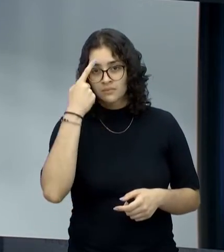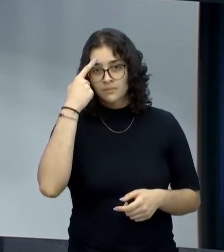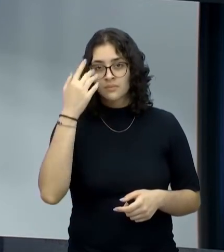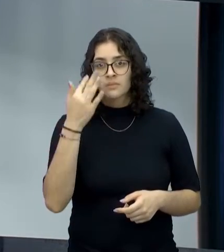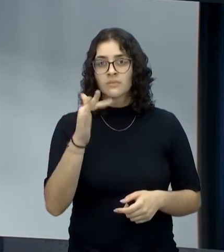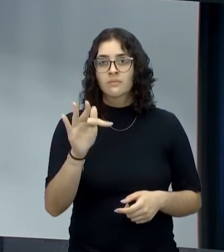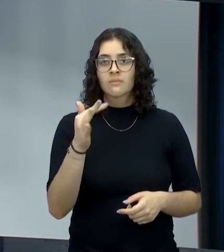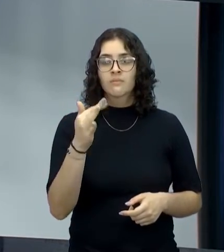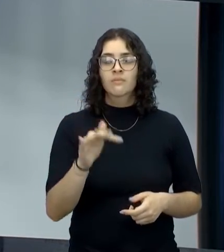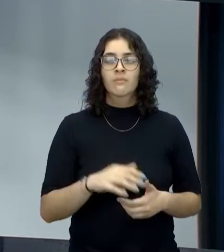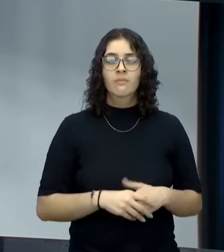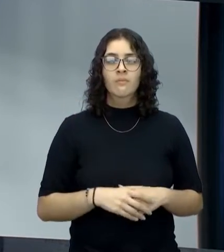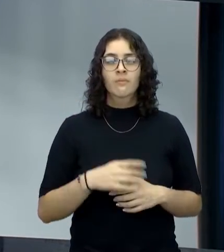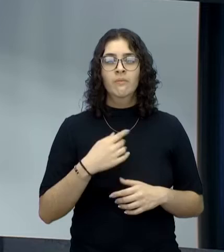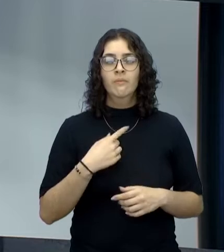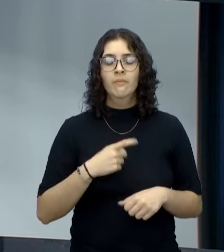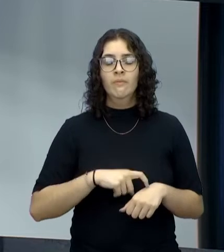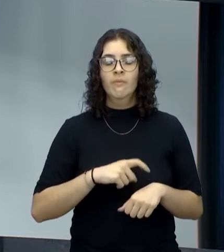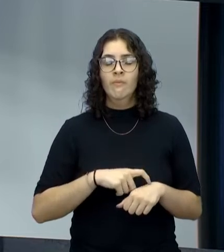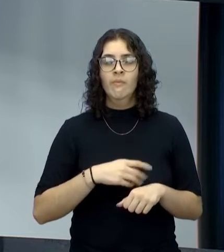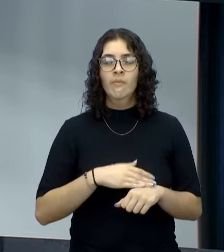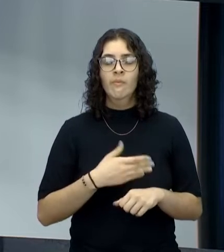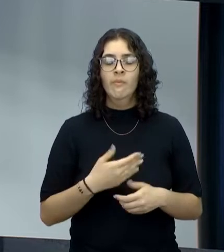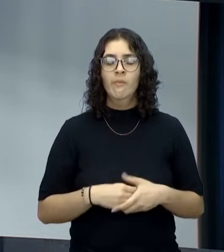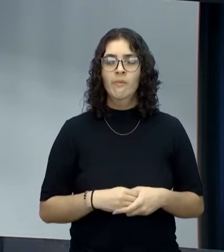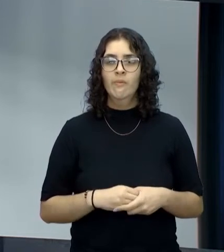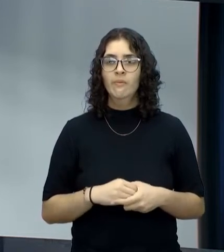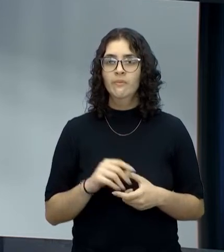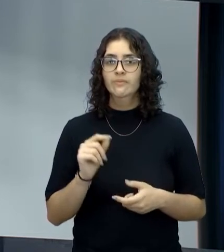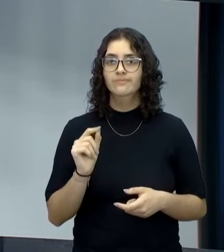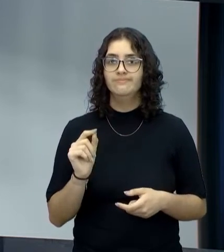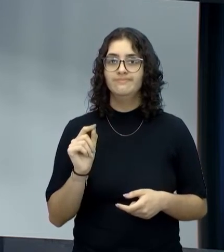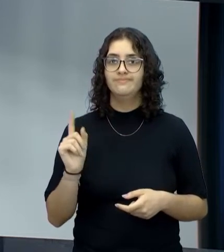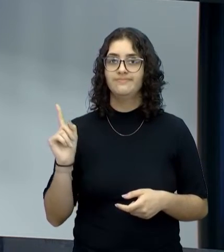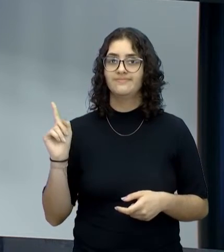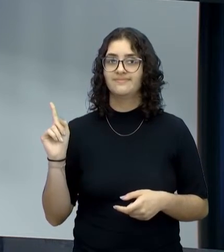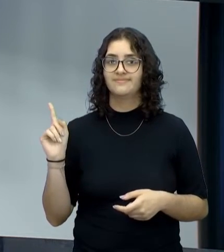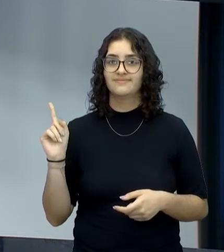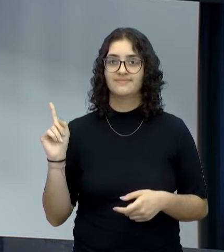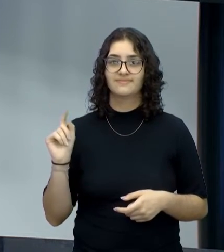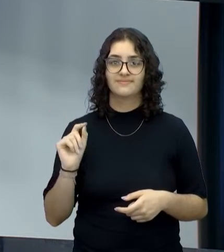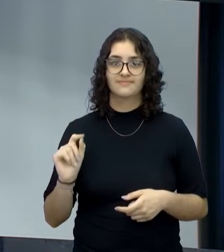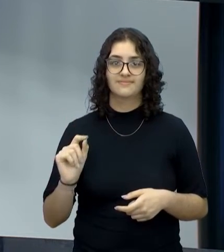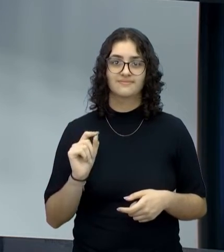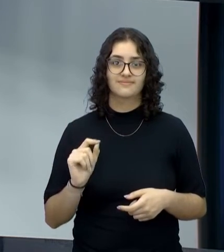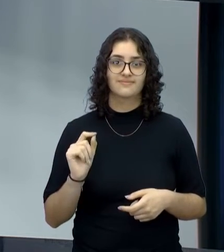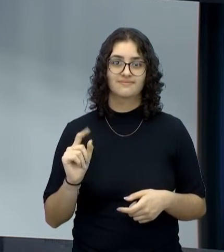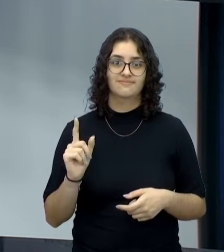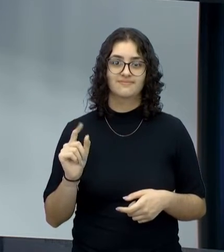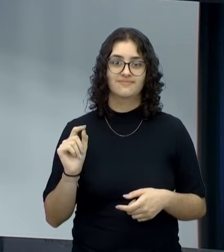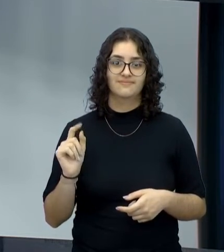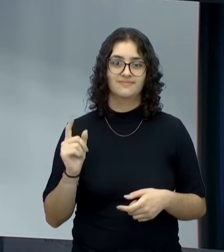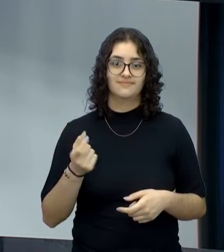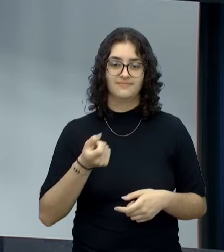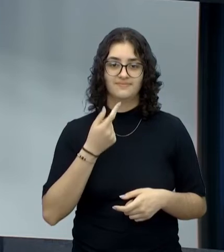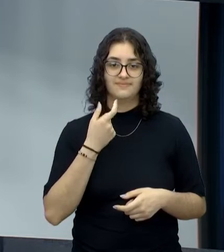está lá, até lá, tantas horas ali de alívio da sua dor. Então, esse remédio, ele é